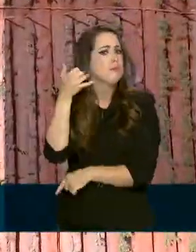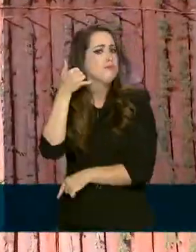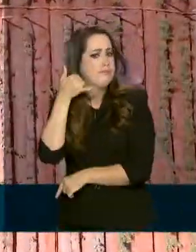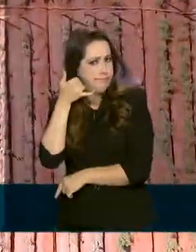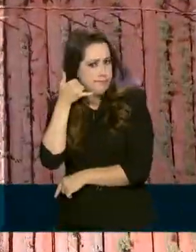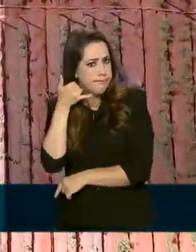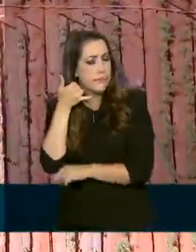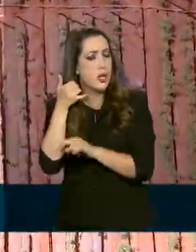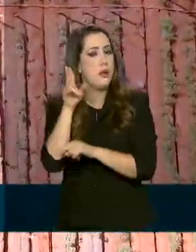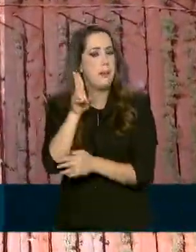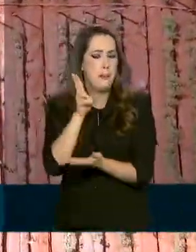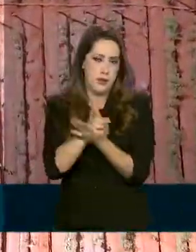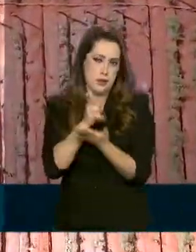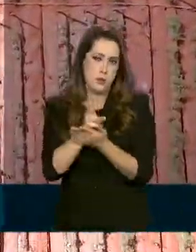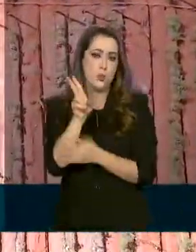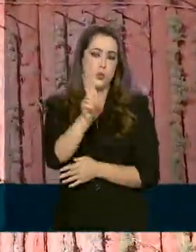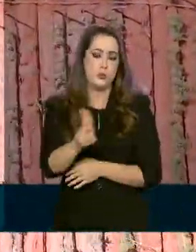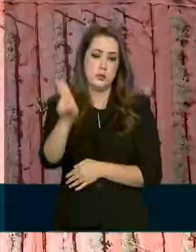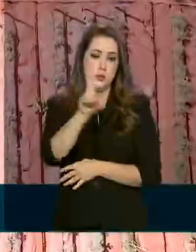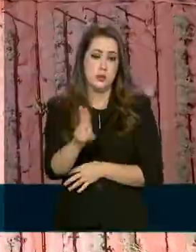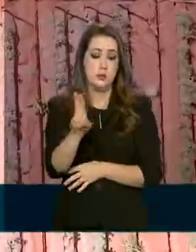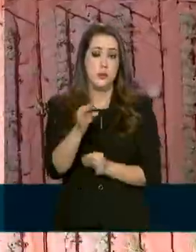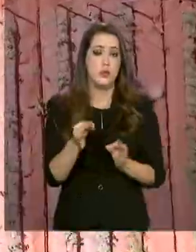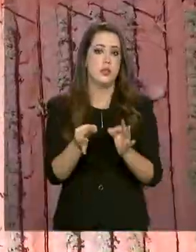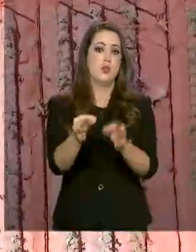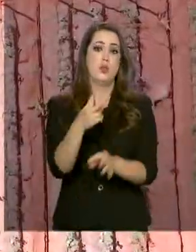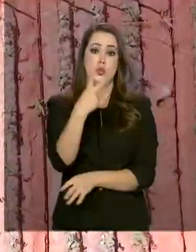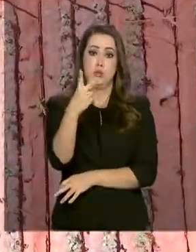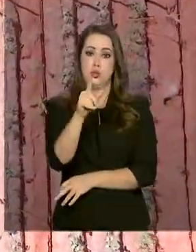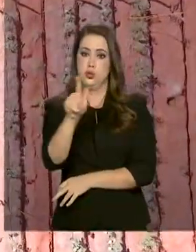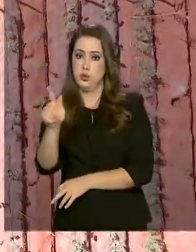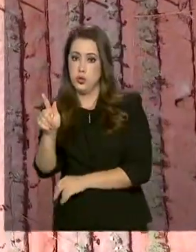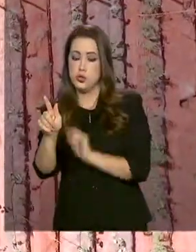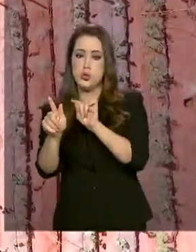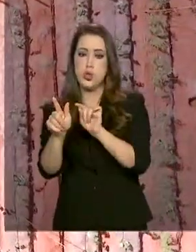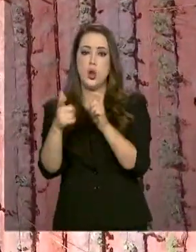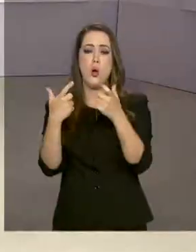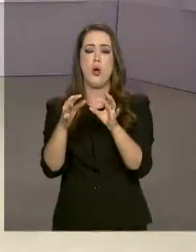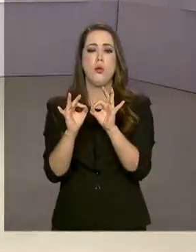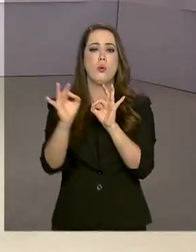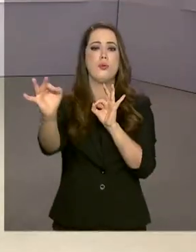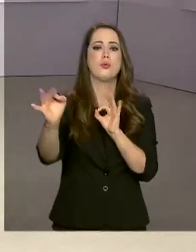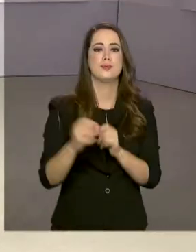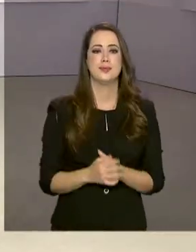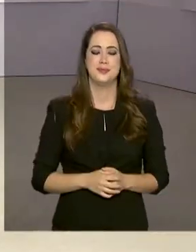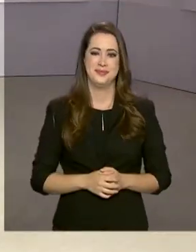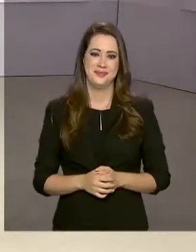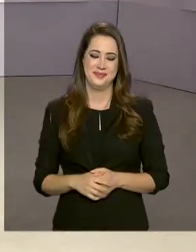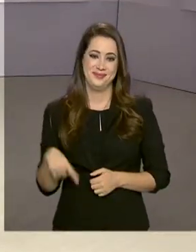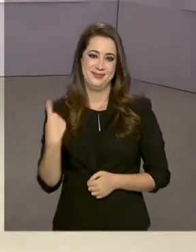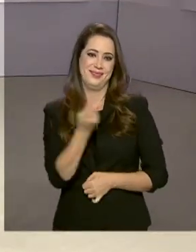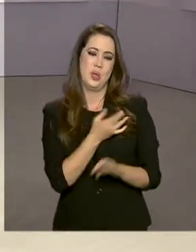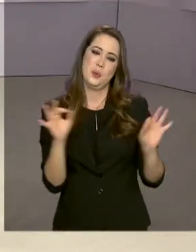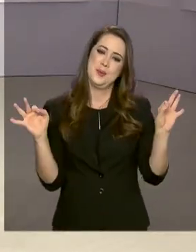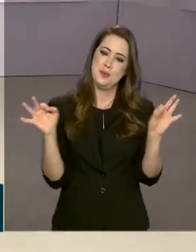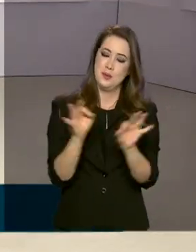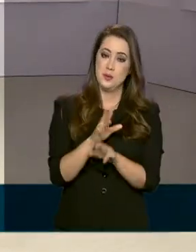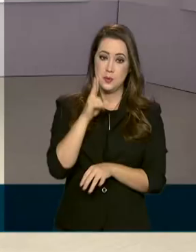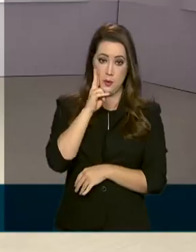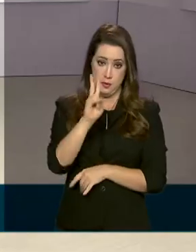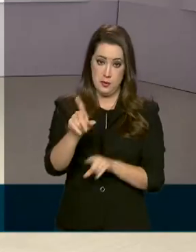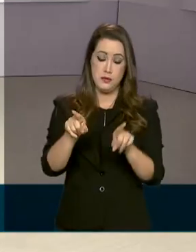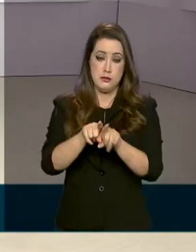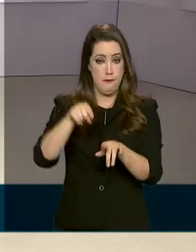inclusive utilizando a tecnologia 2G disponível em áreas remotas. O governo agora fica por aqui.